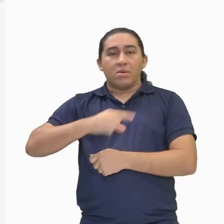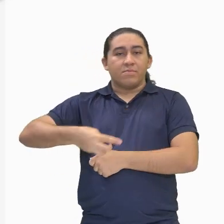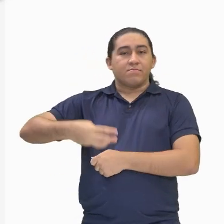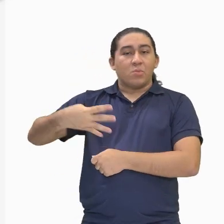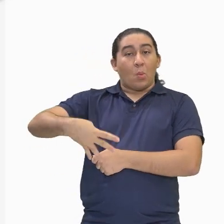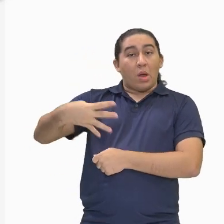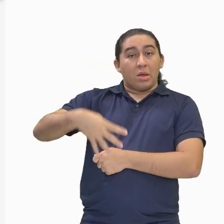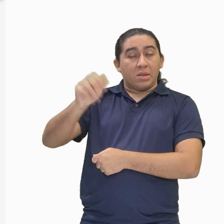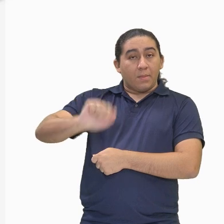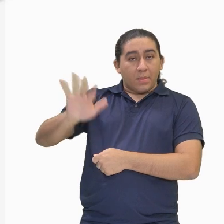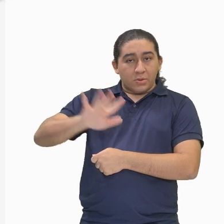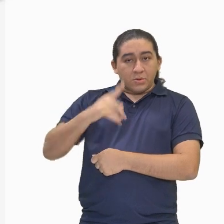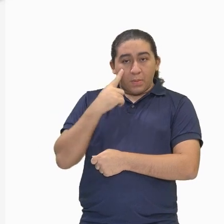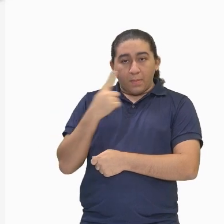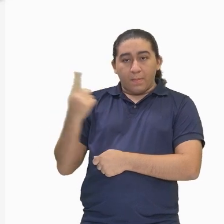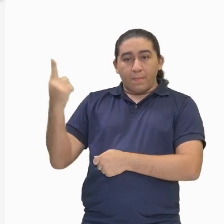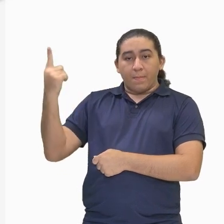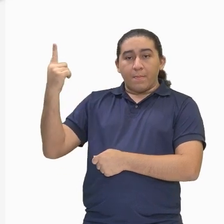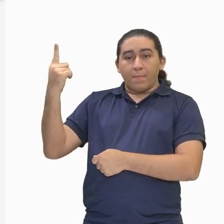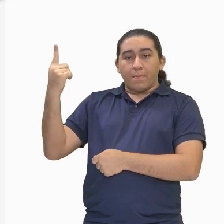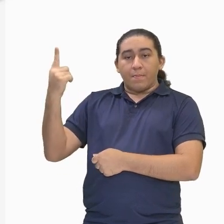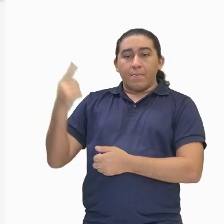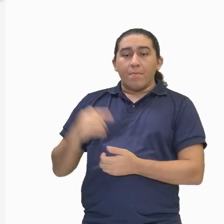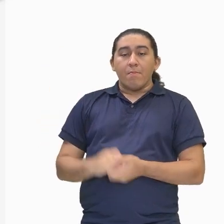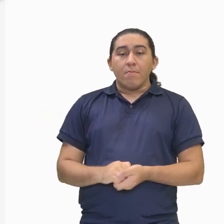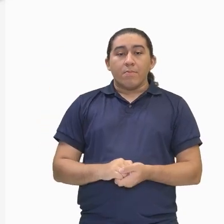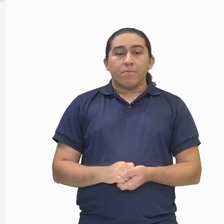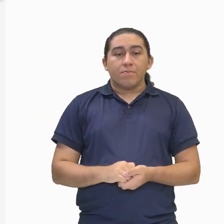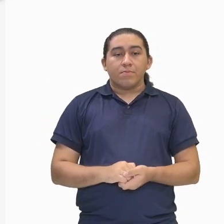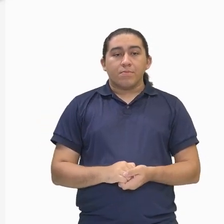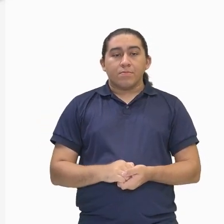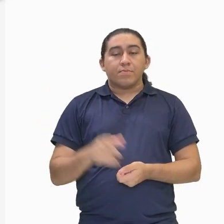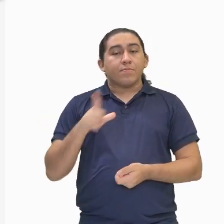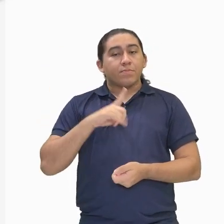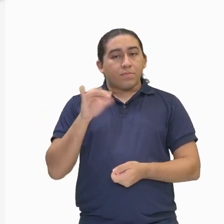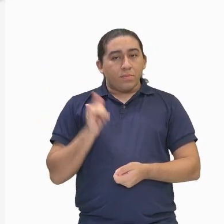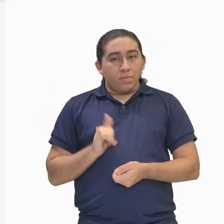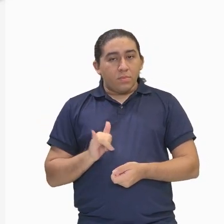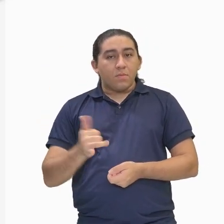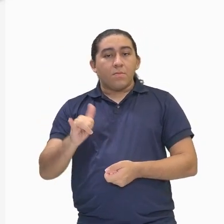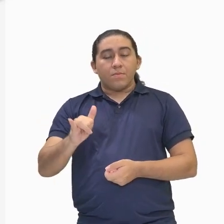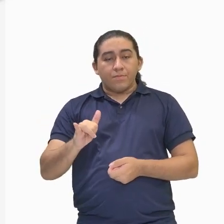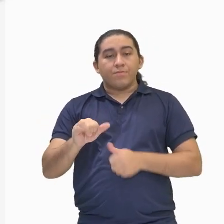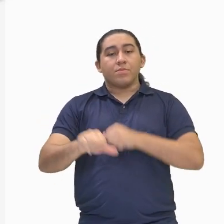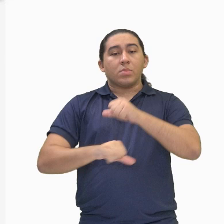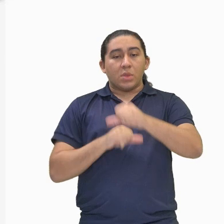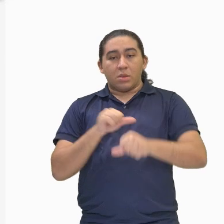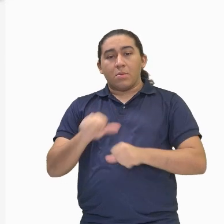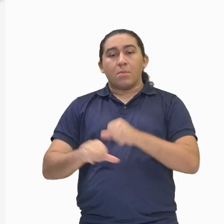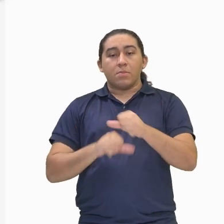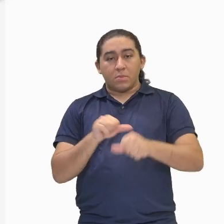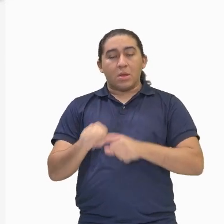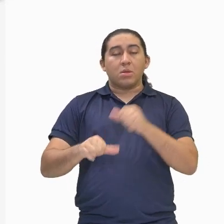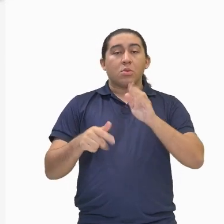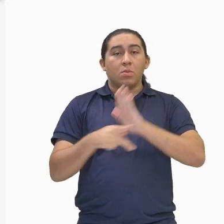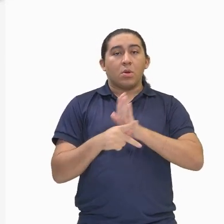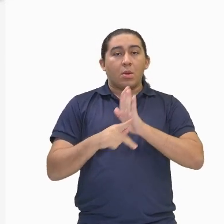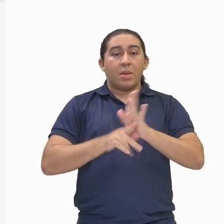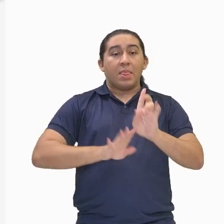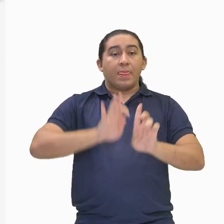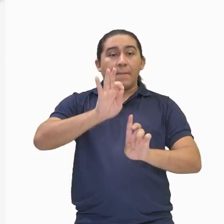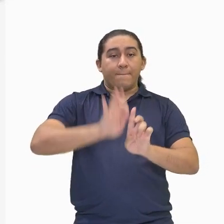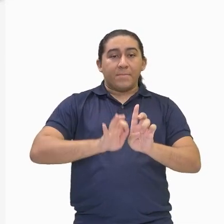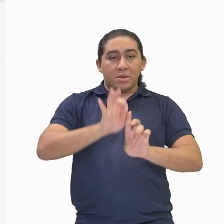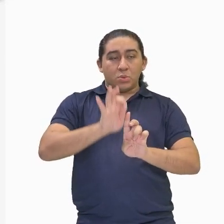o alisamento dos cabelos. Então, aí eu tenho energia elétrica sendo transformado em energia térmica, né,